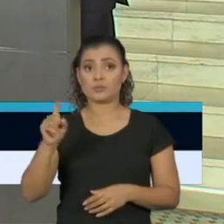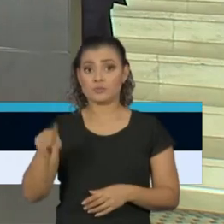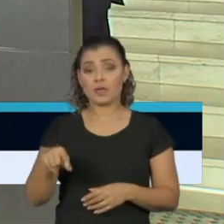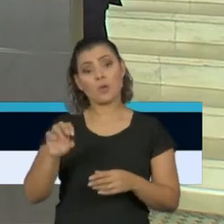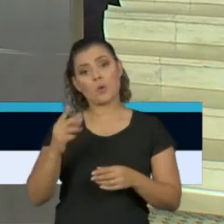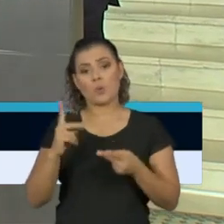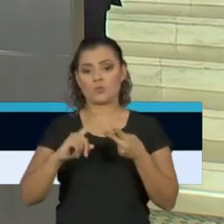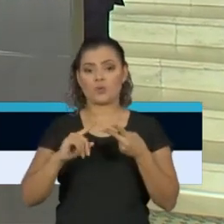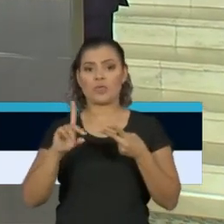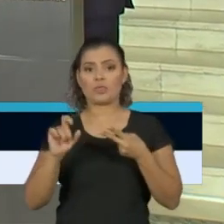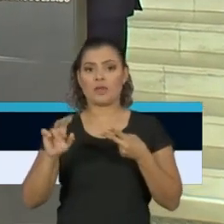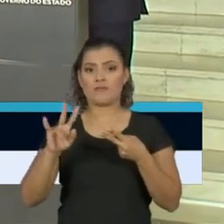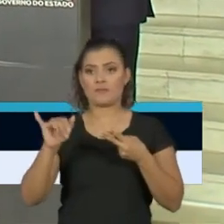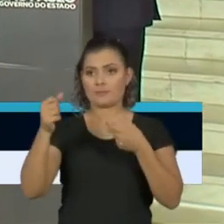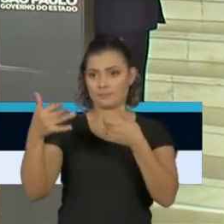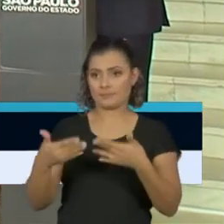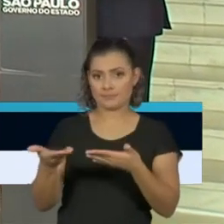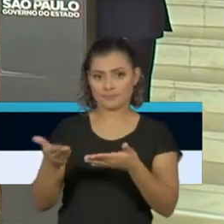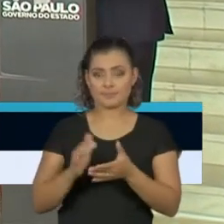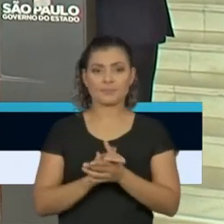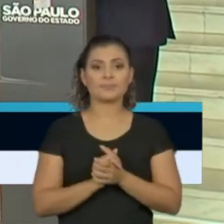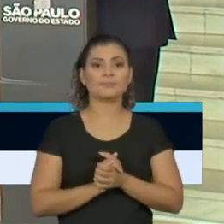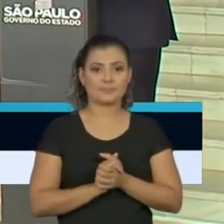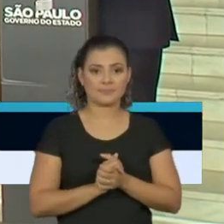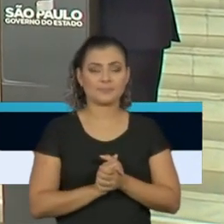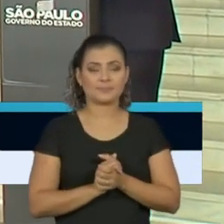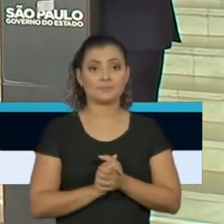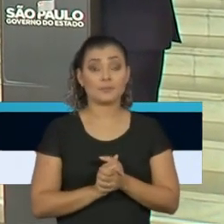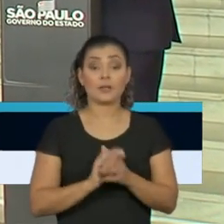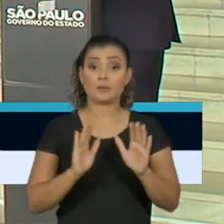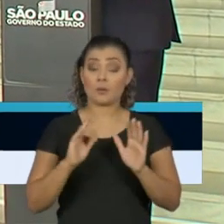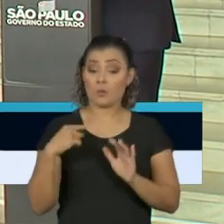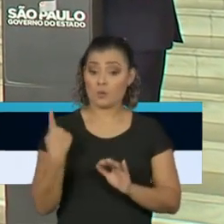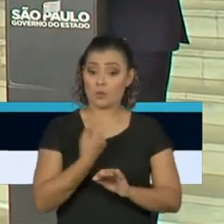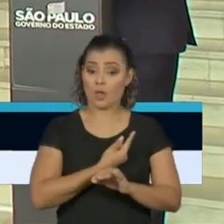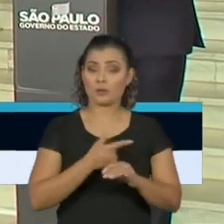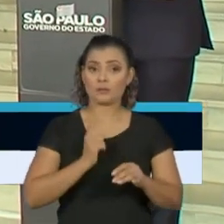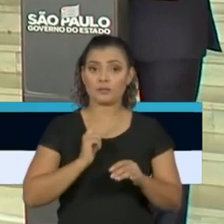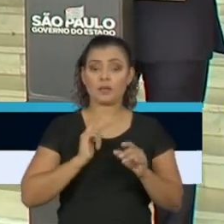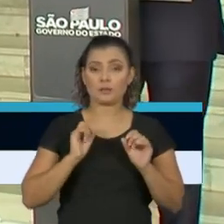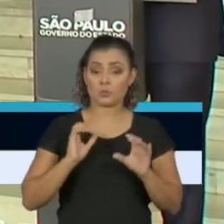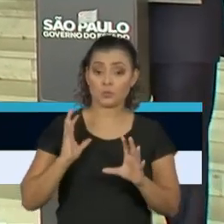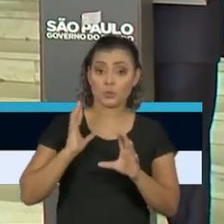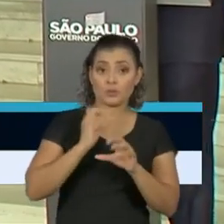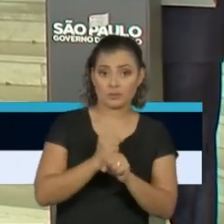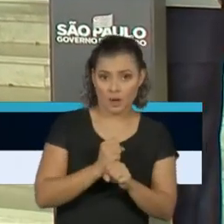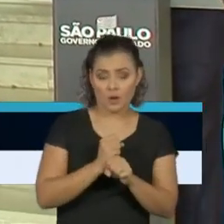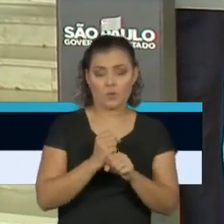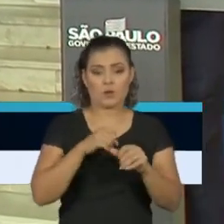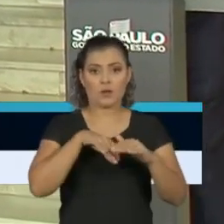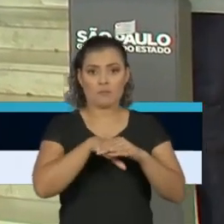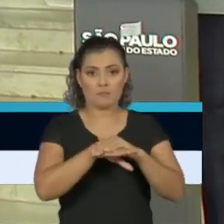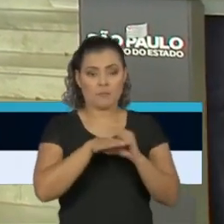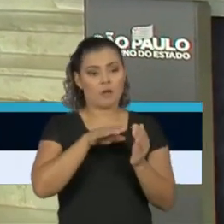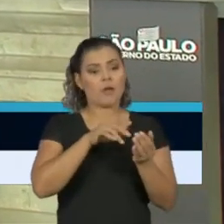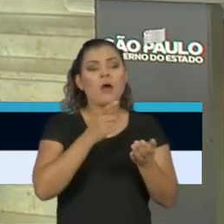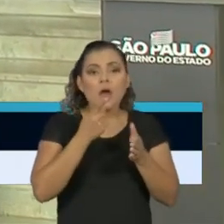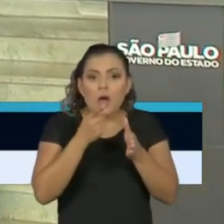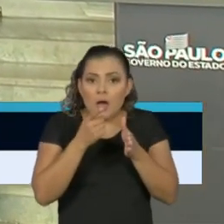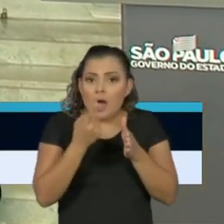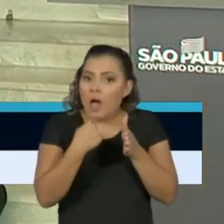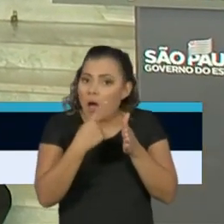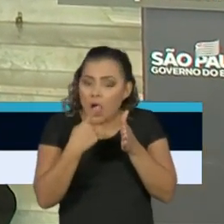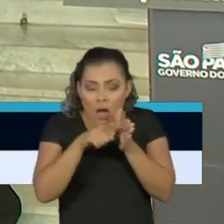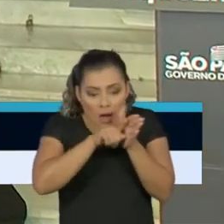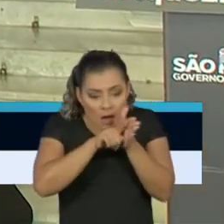Dr. Davi Wipp. Guerma. Nós temos, de fato, um estoque de exames para serem